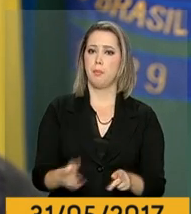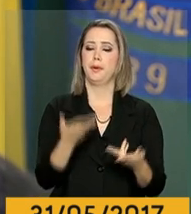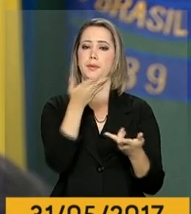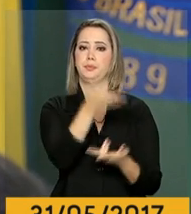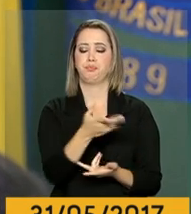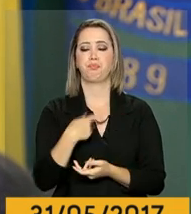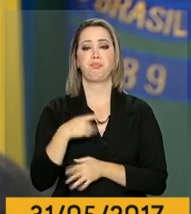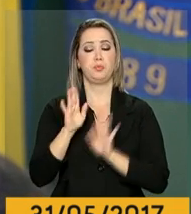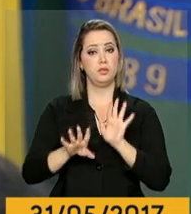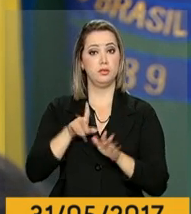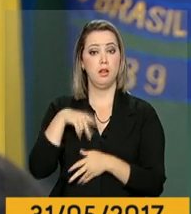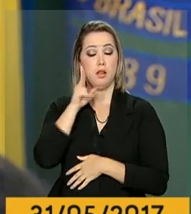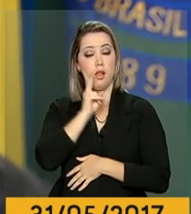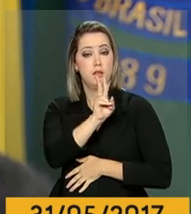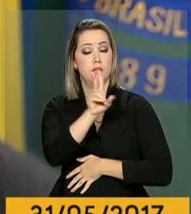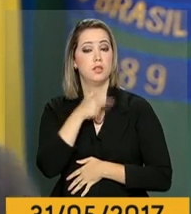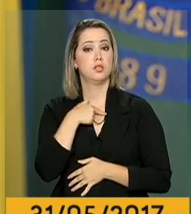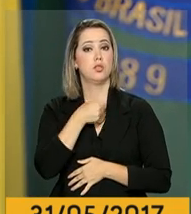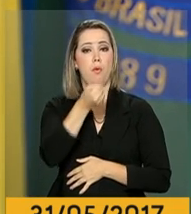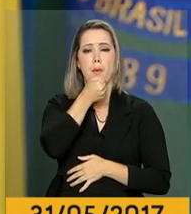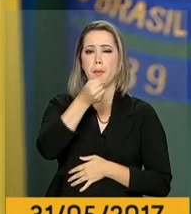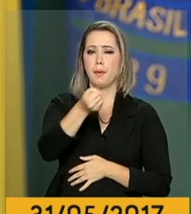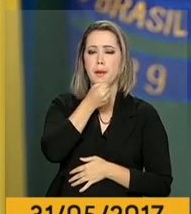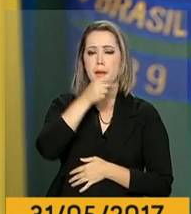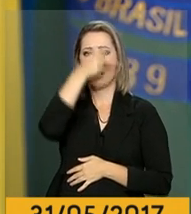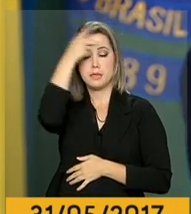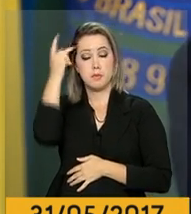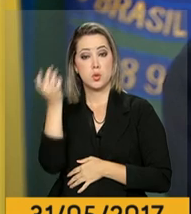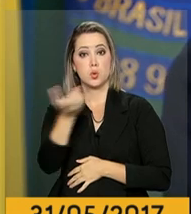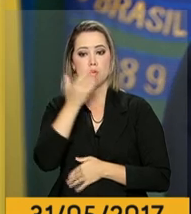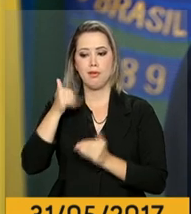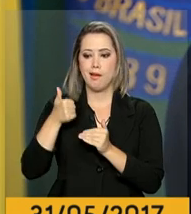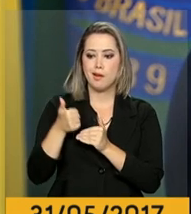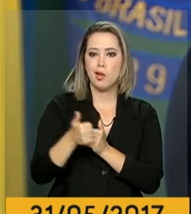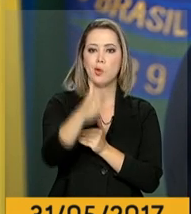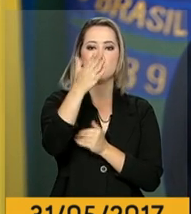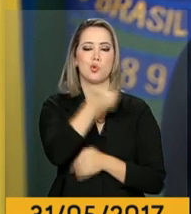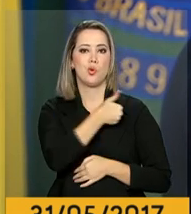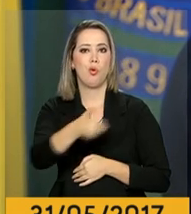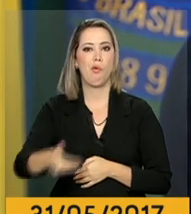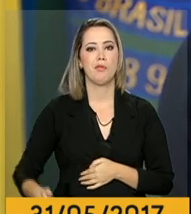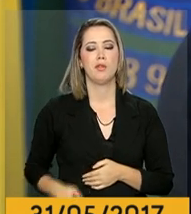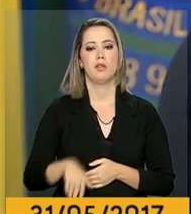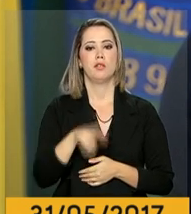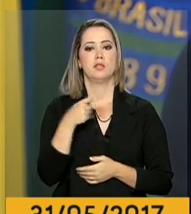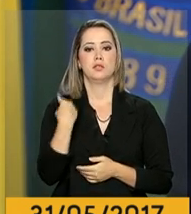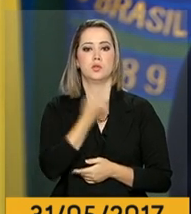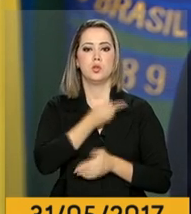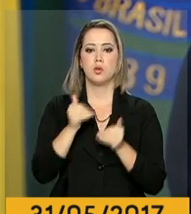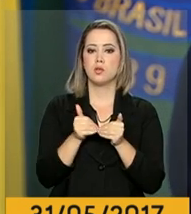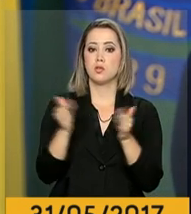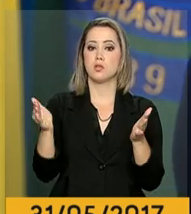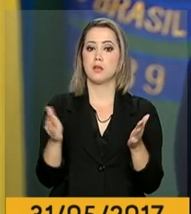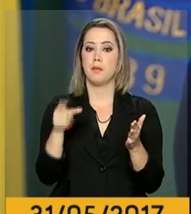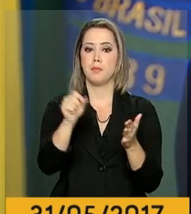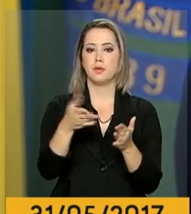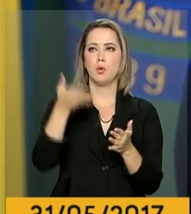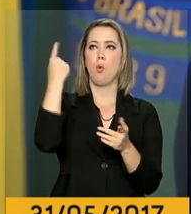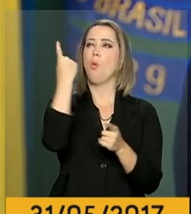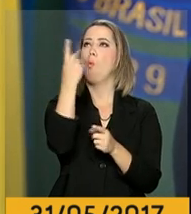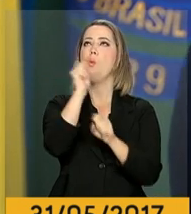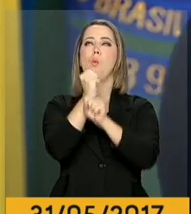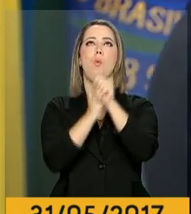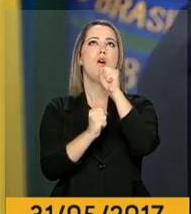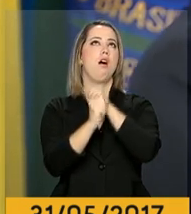que as pessoas querem muito que continue o programa de governo que nós inauguramos no país há um ano